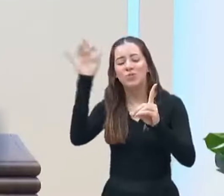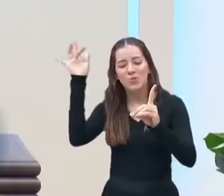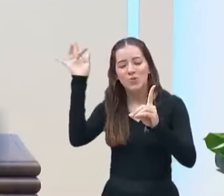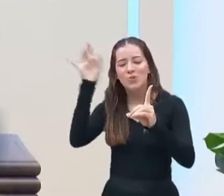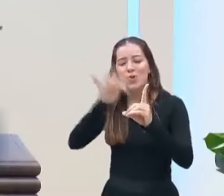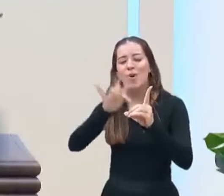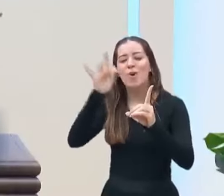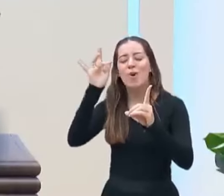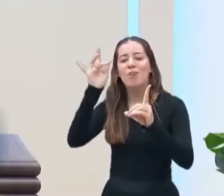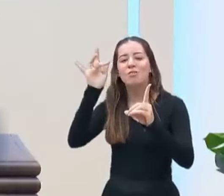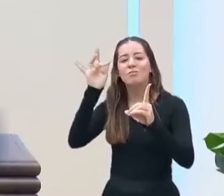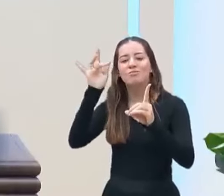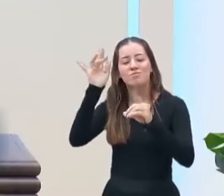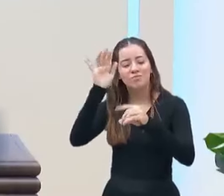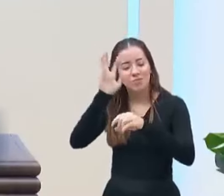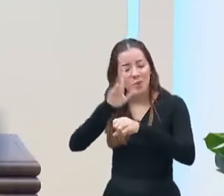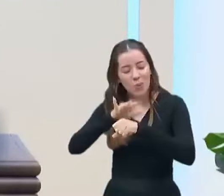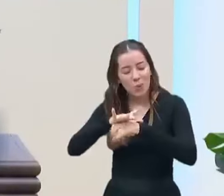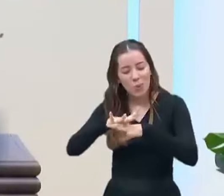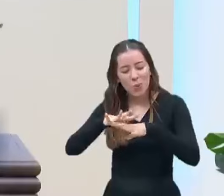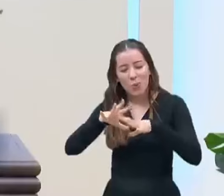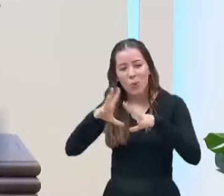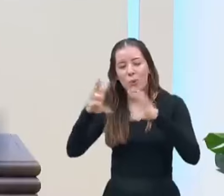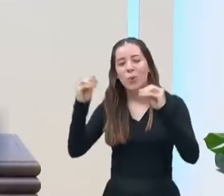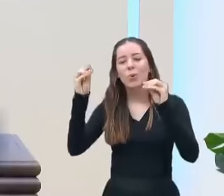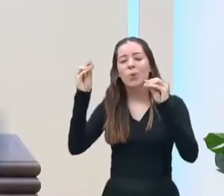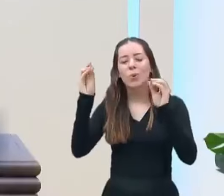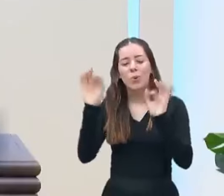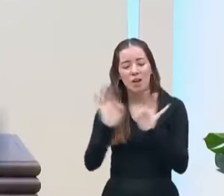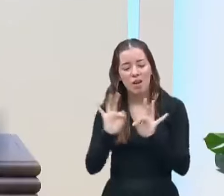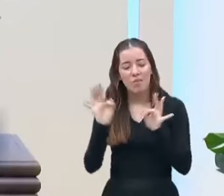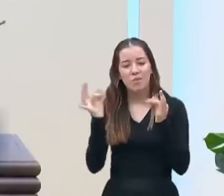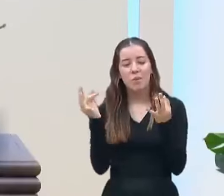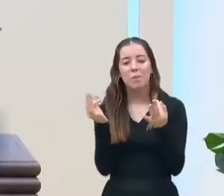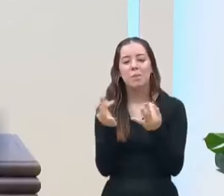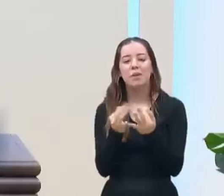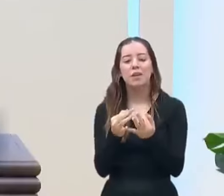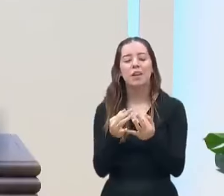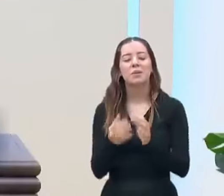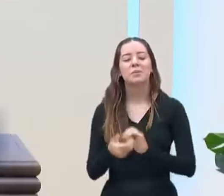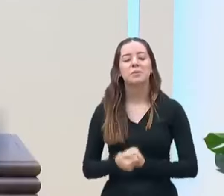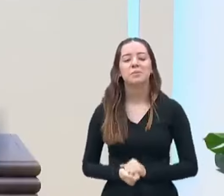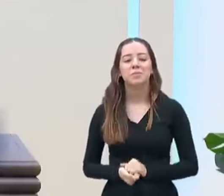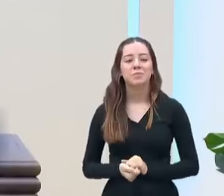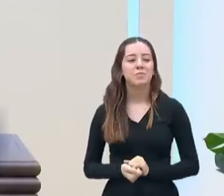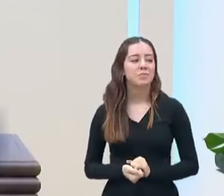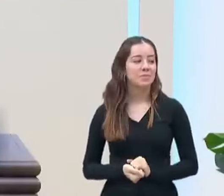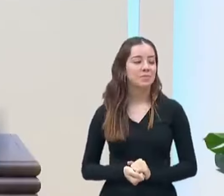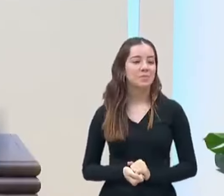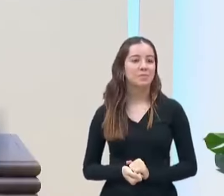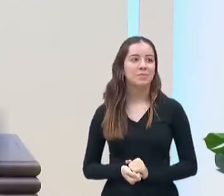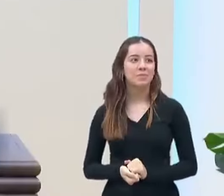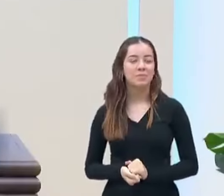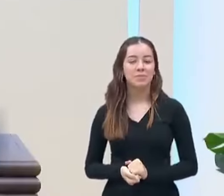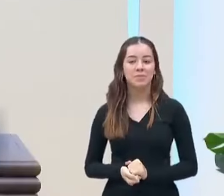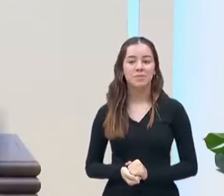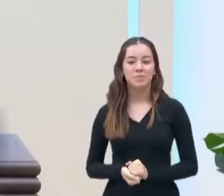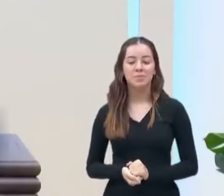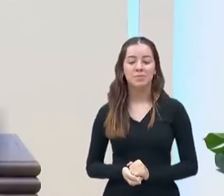mulher. Toca, Jesus, nesta família, nesses filhos. Deus te